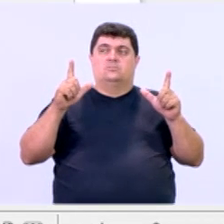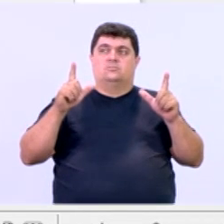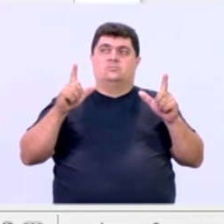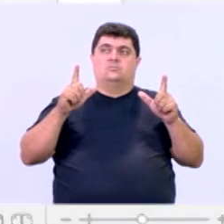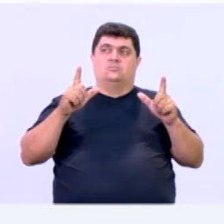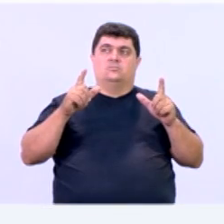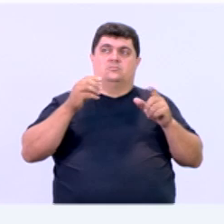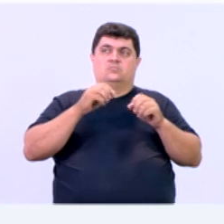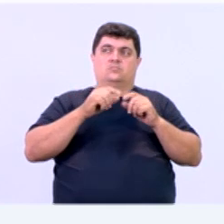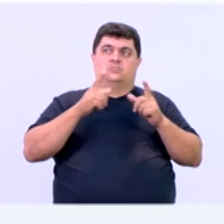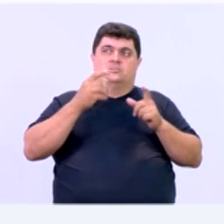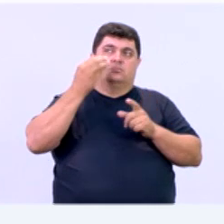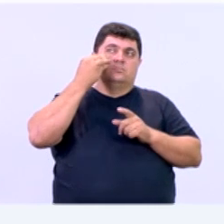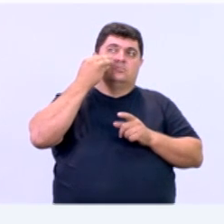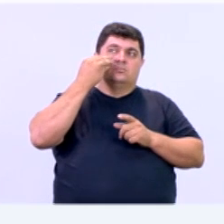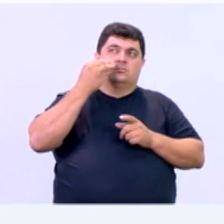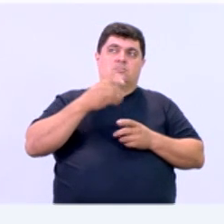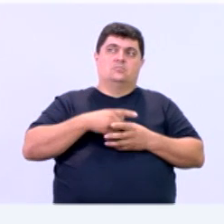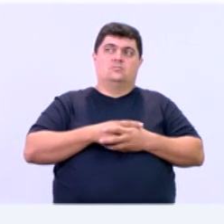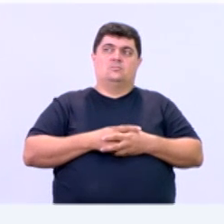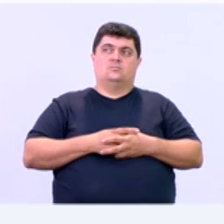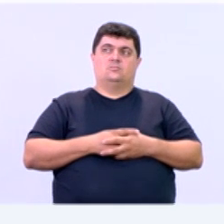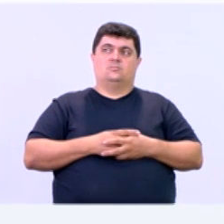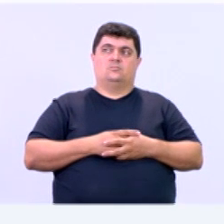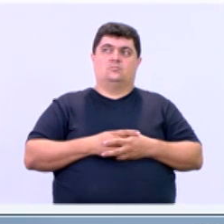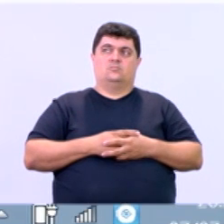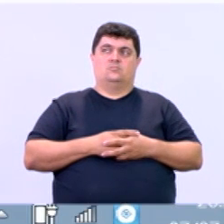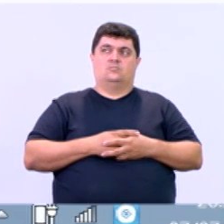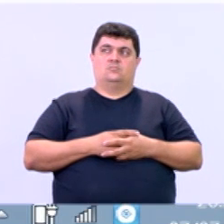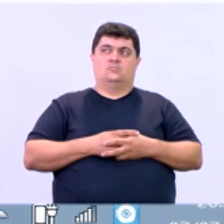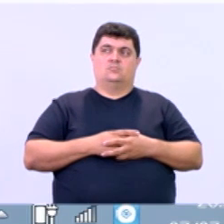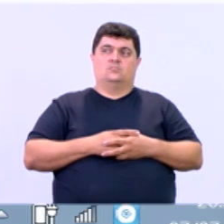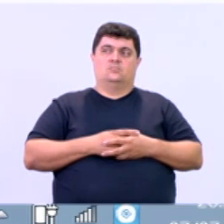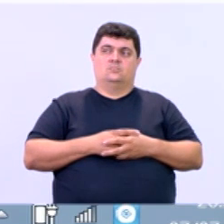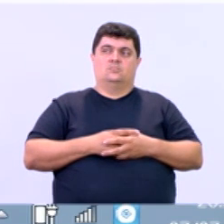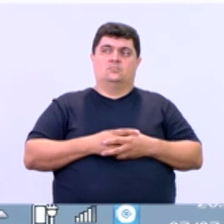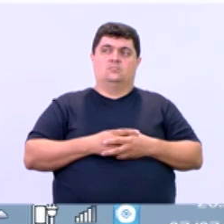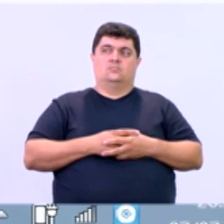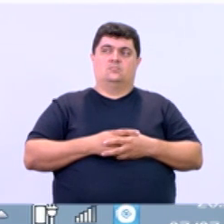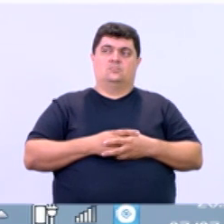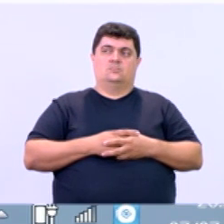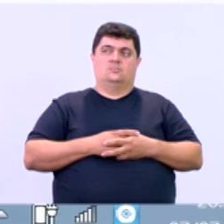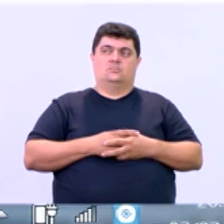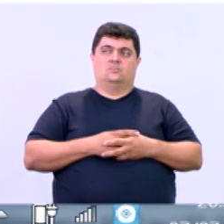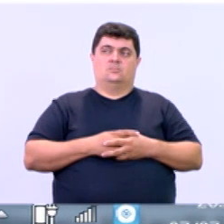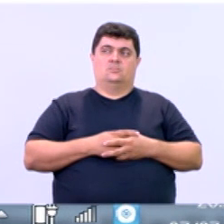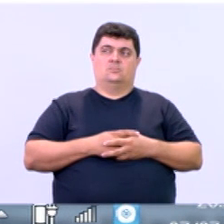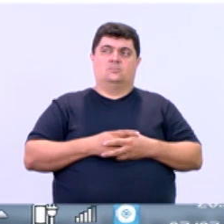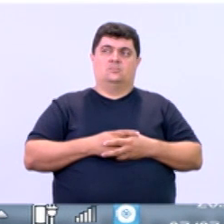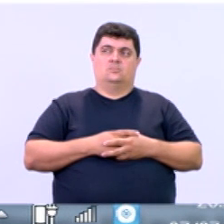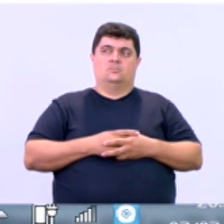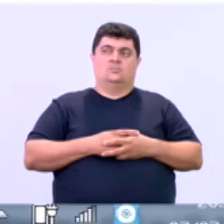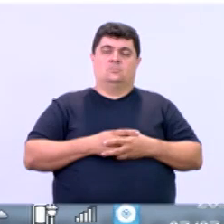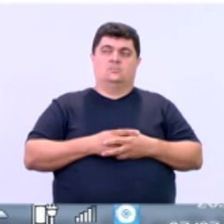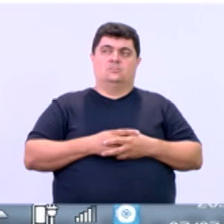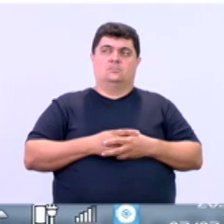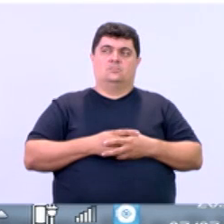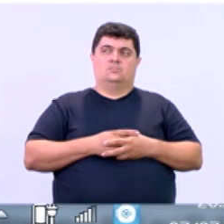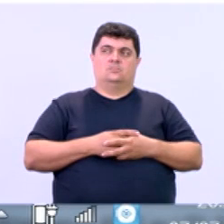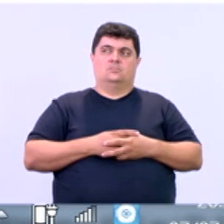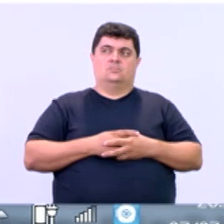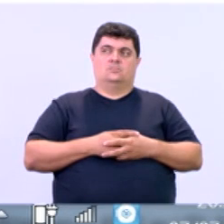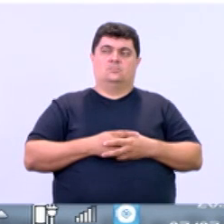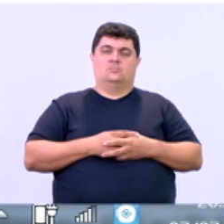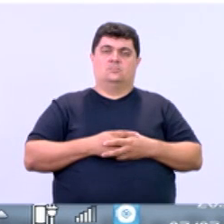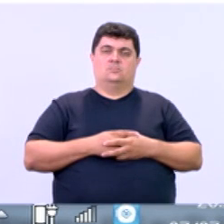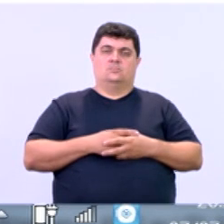descompactando e abrindo os exemplos que nós fornecemos no AVA, tá? Então,